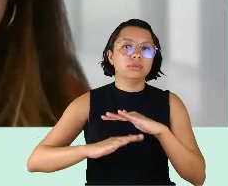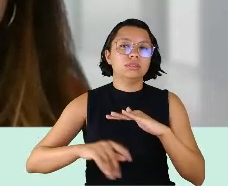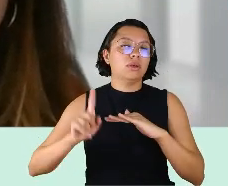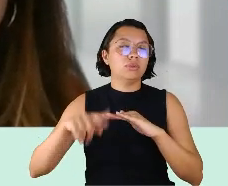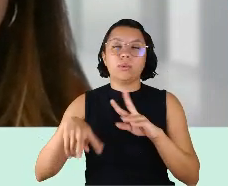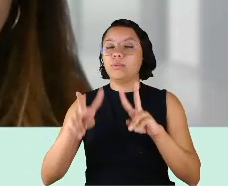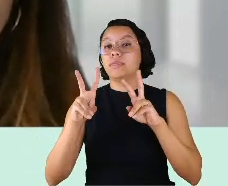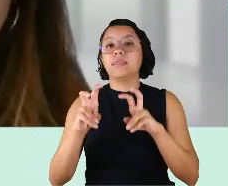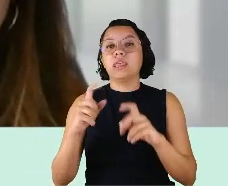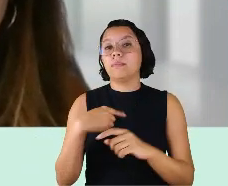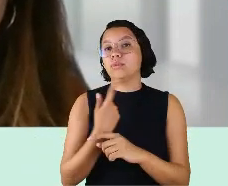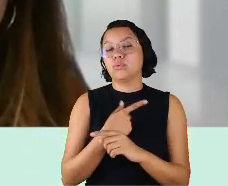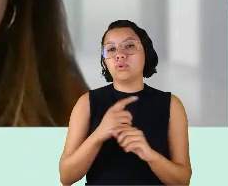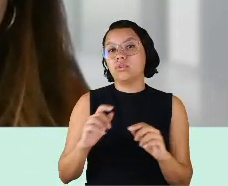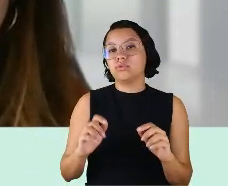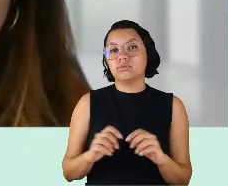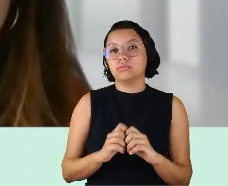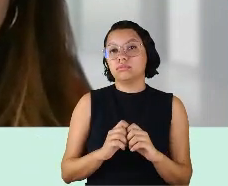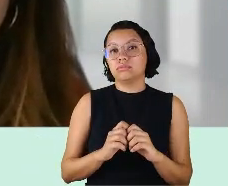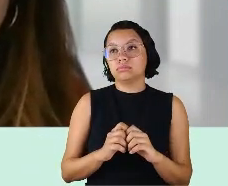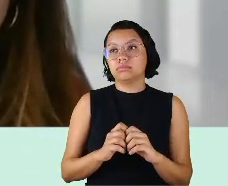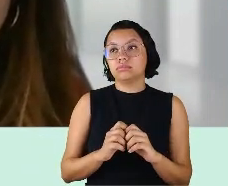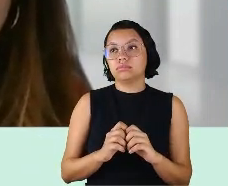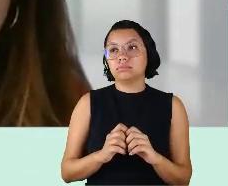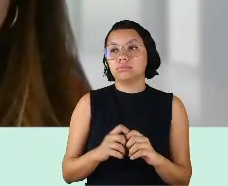é o tema do nosso